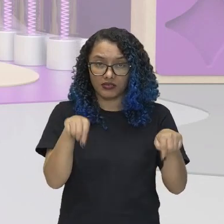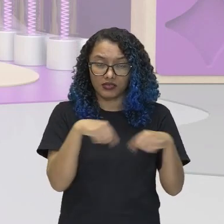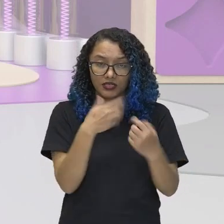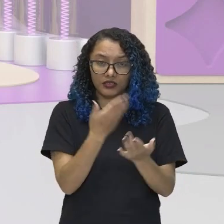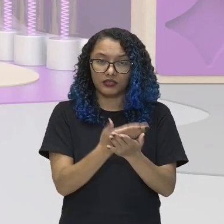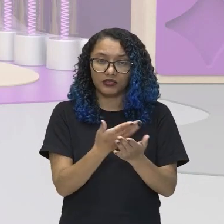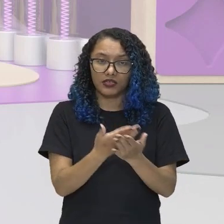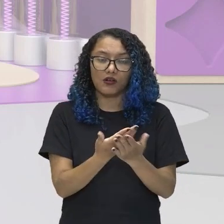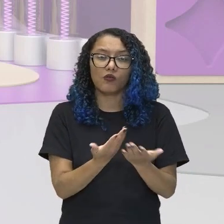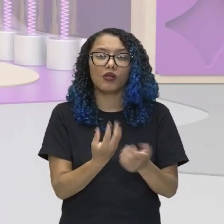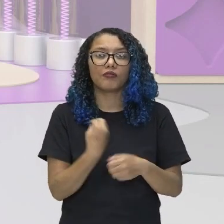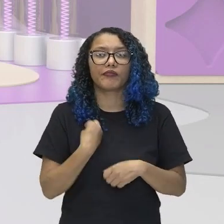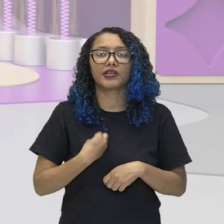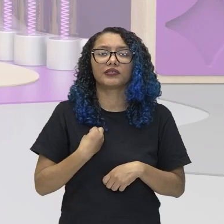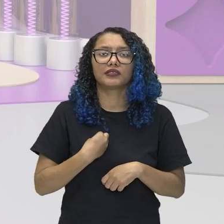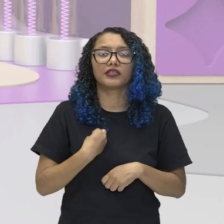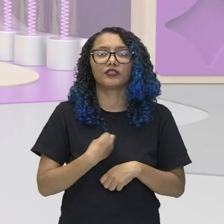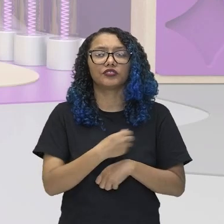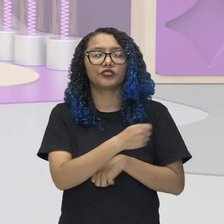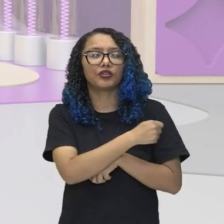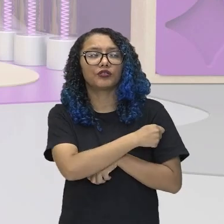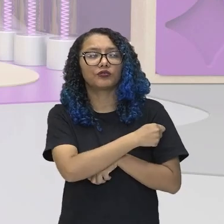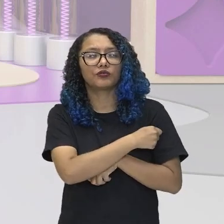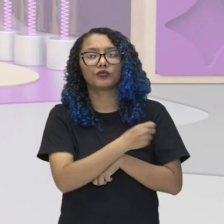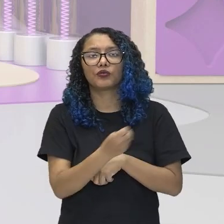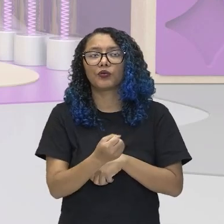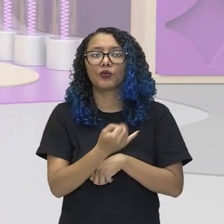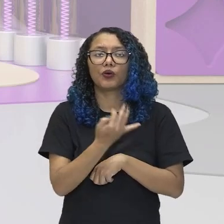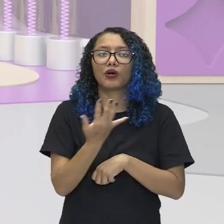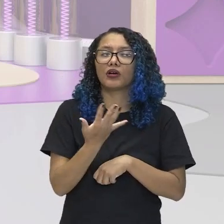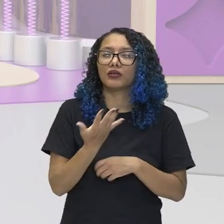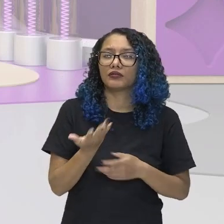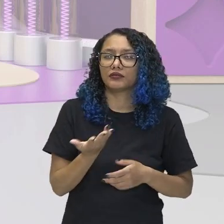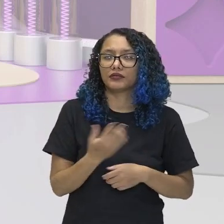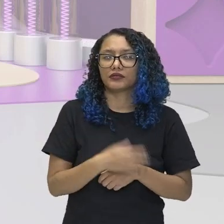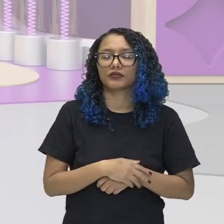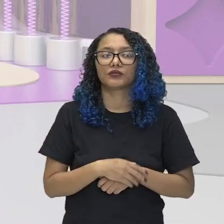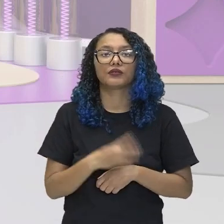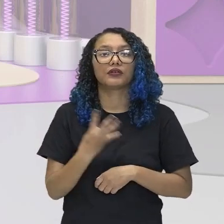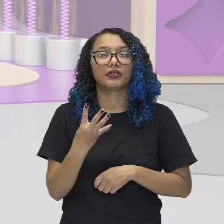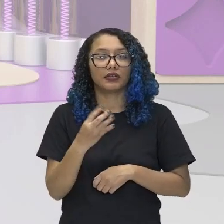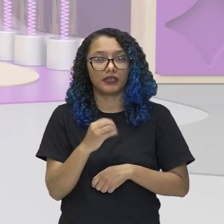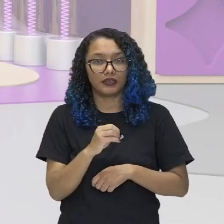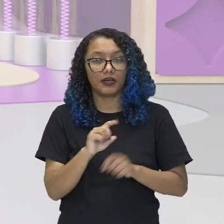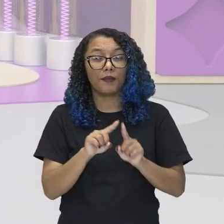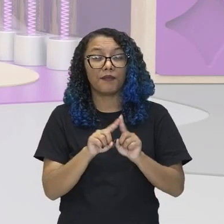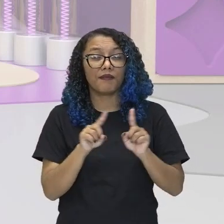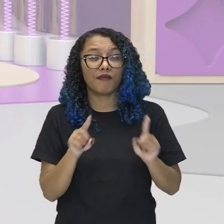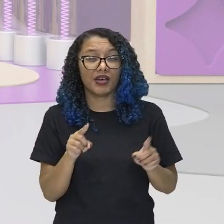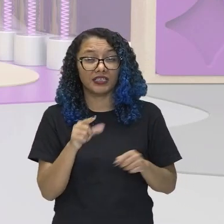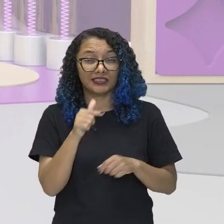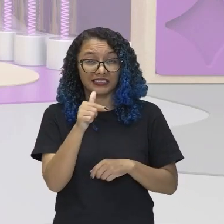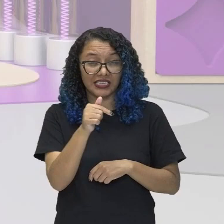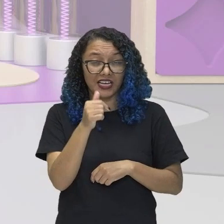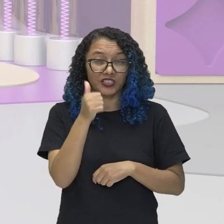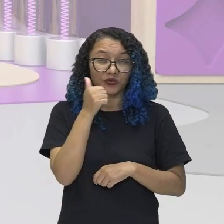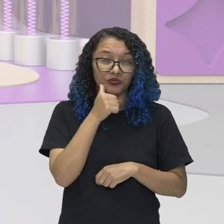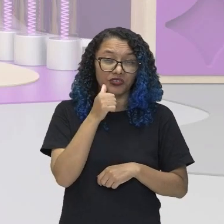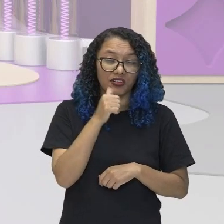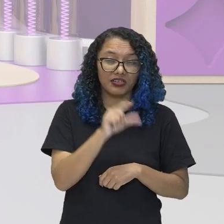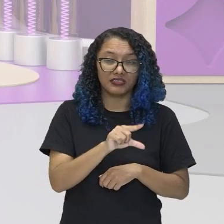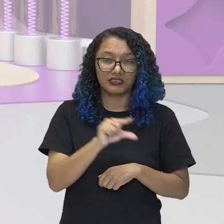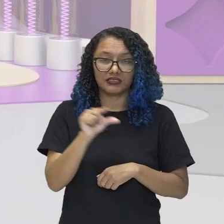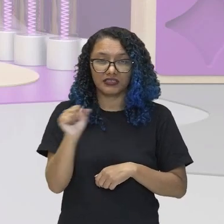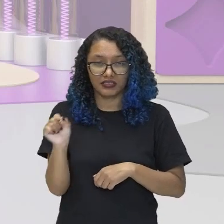40 alunos. Quando 7 meninas saíram, o número de meninos